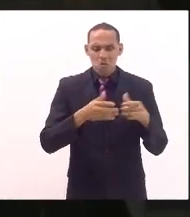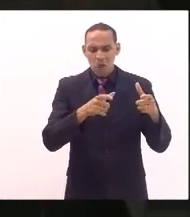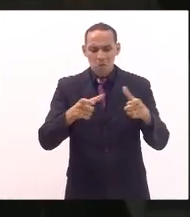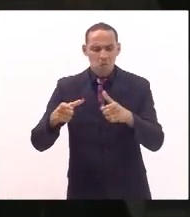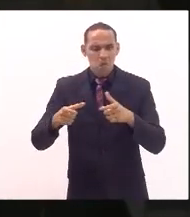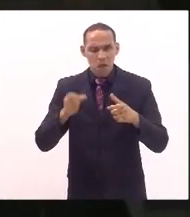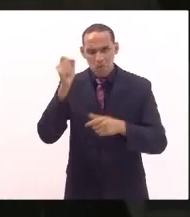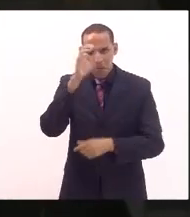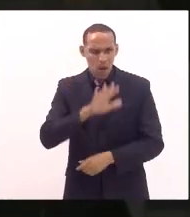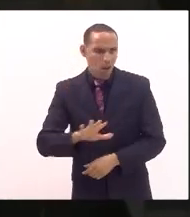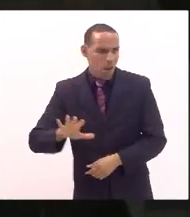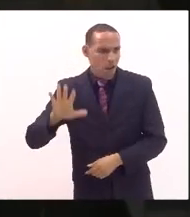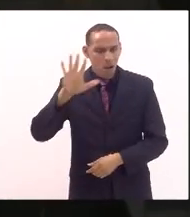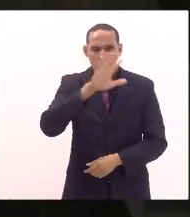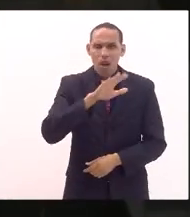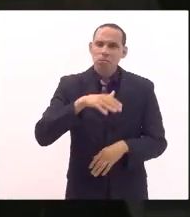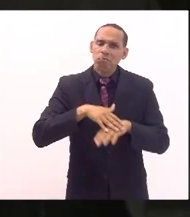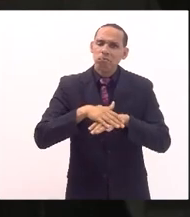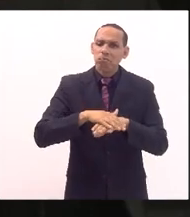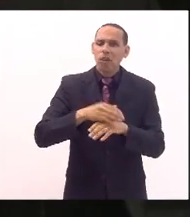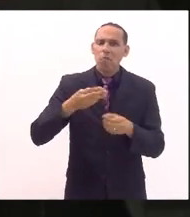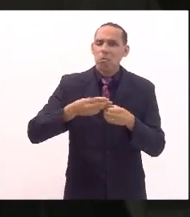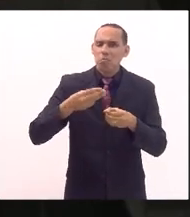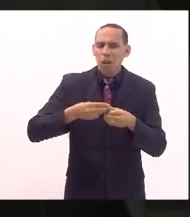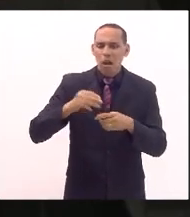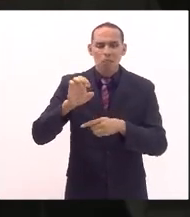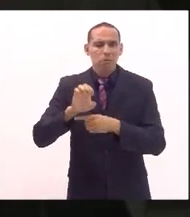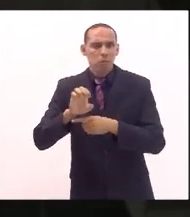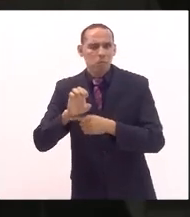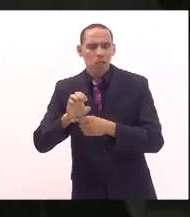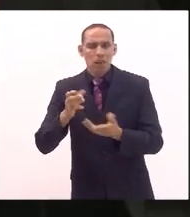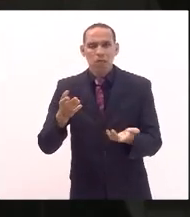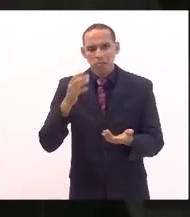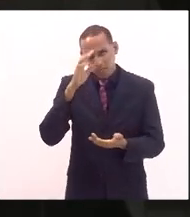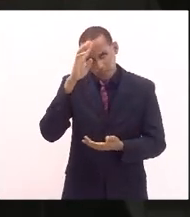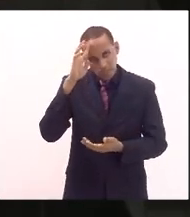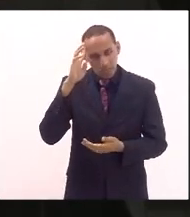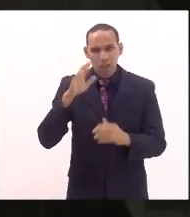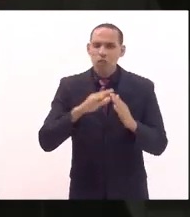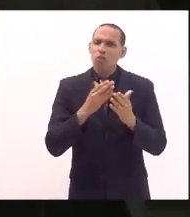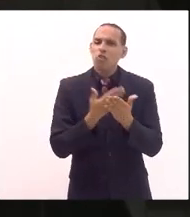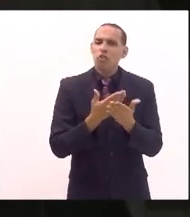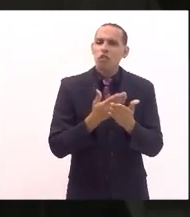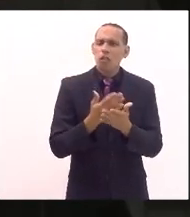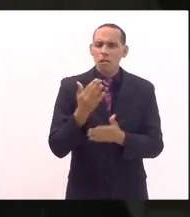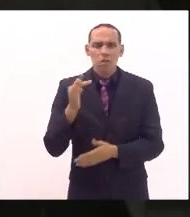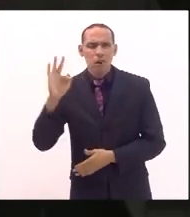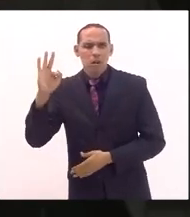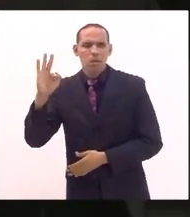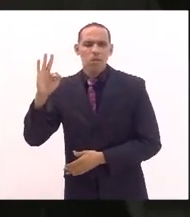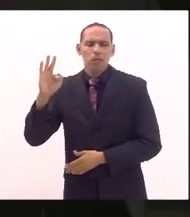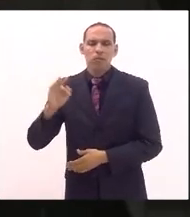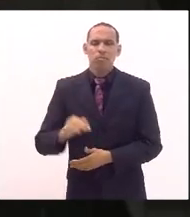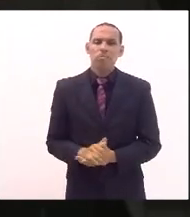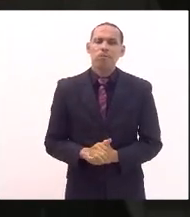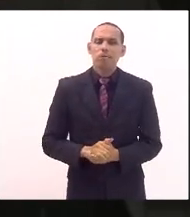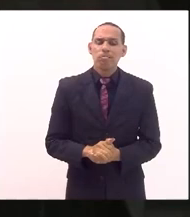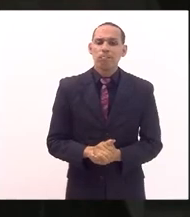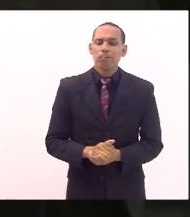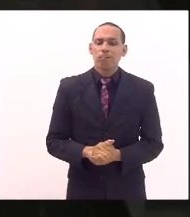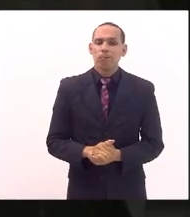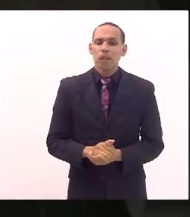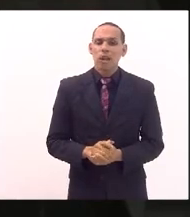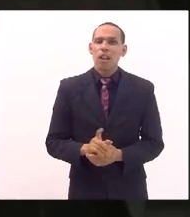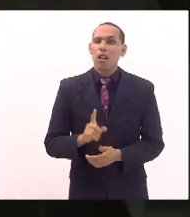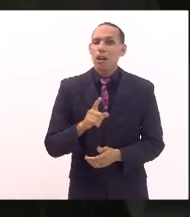em redes municipais e redes estaduais em colégios federais era de se esperar